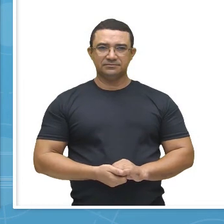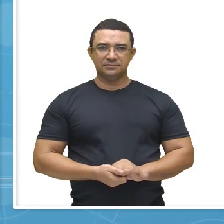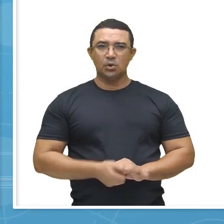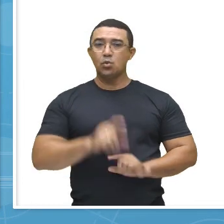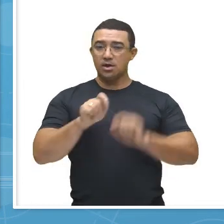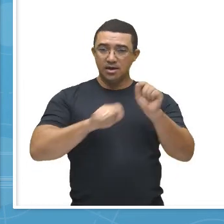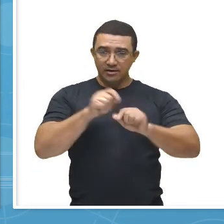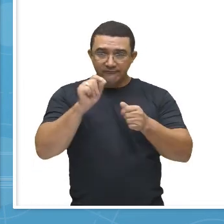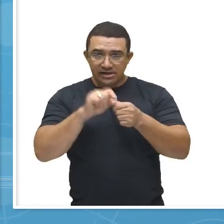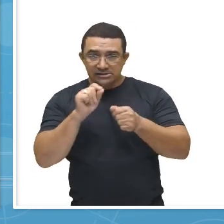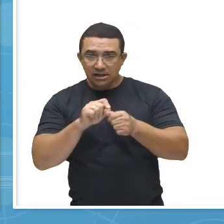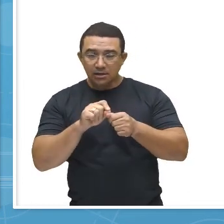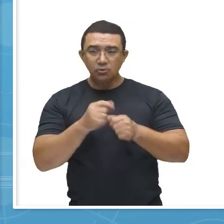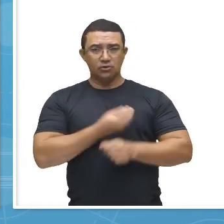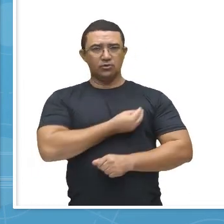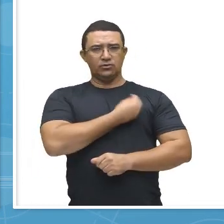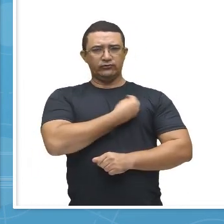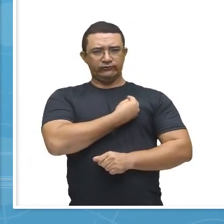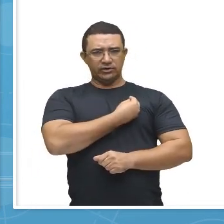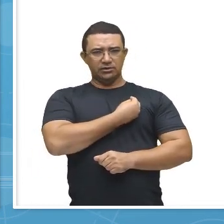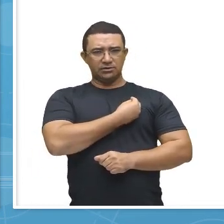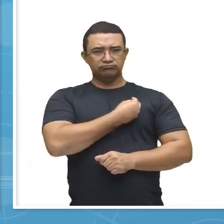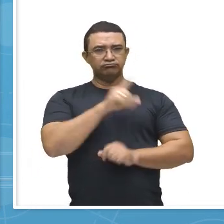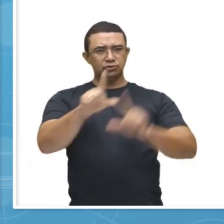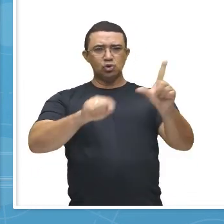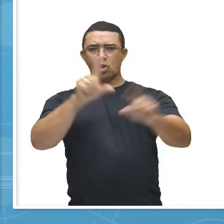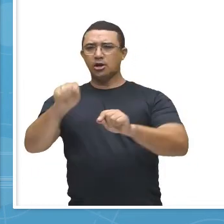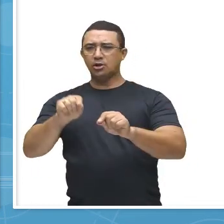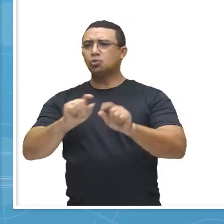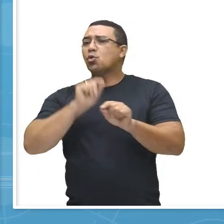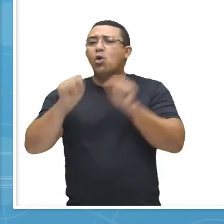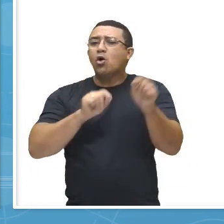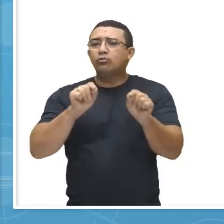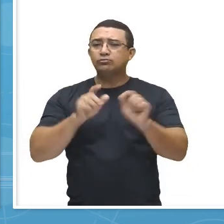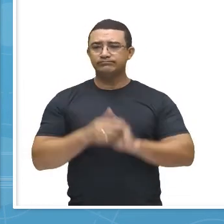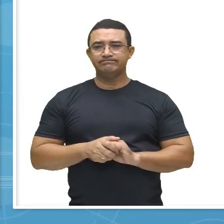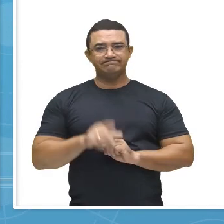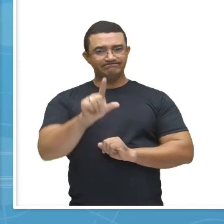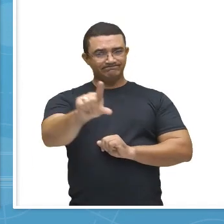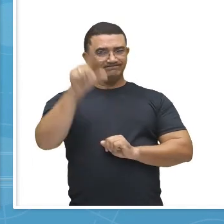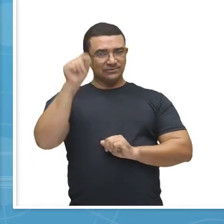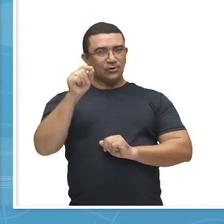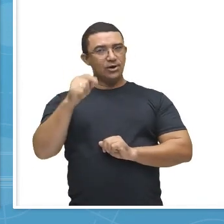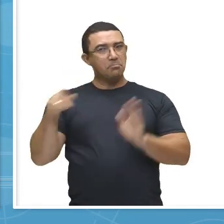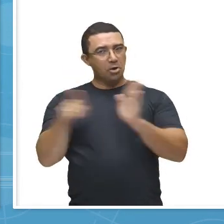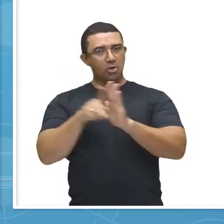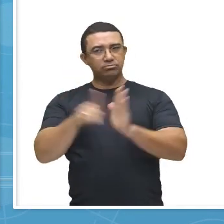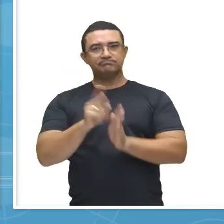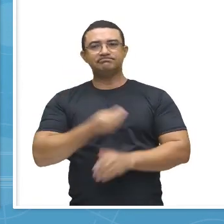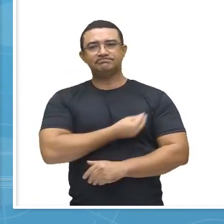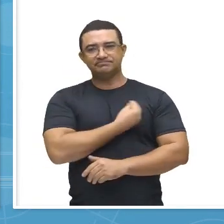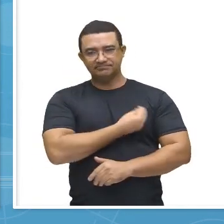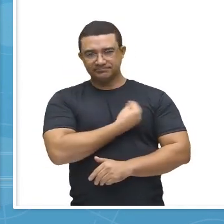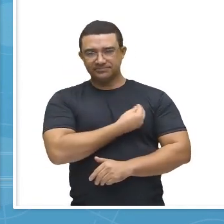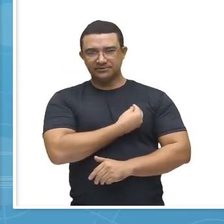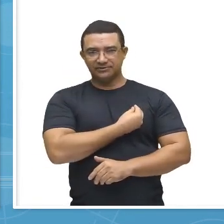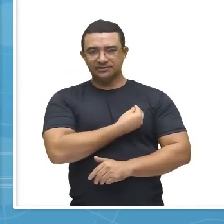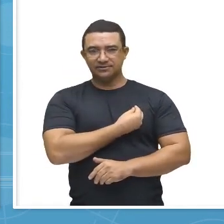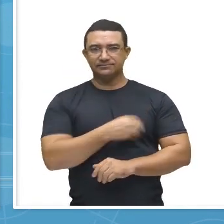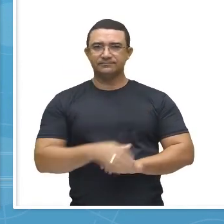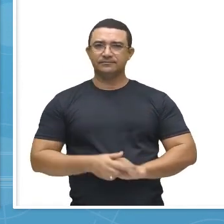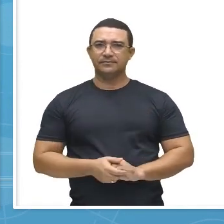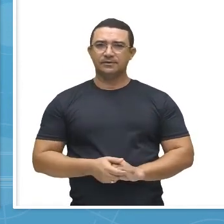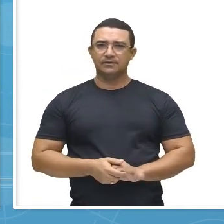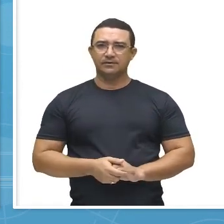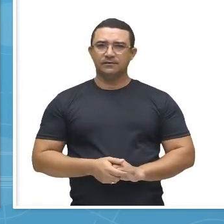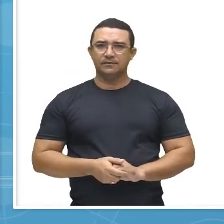vivemos e escolhemos como opção de vida, né? E aqui, por quê? Essa